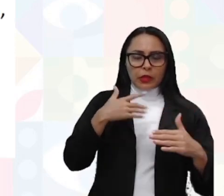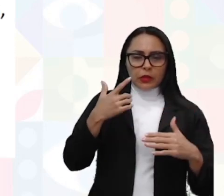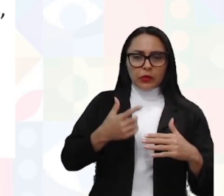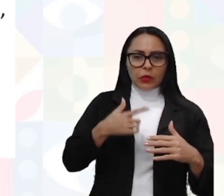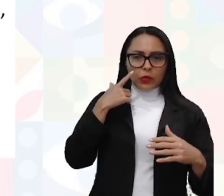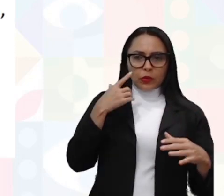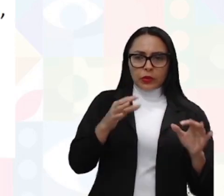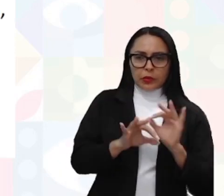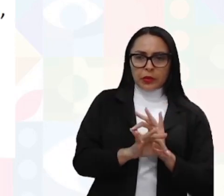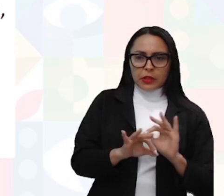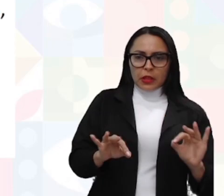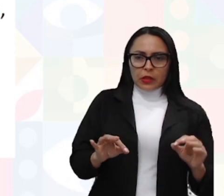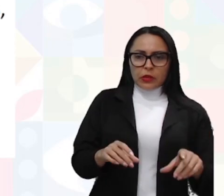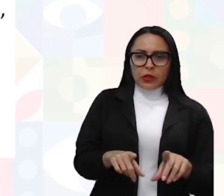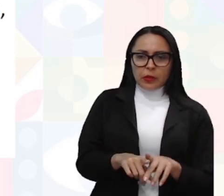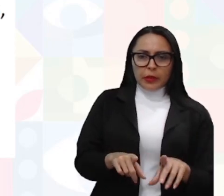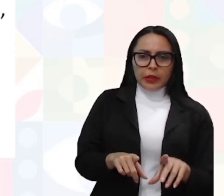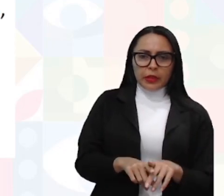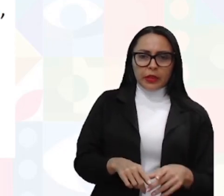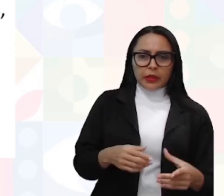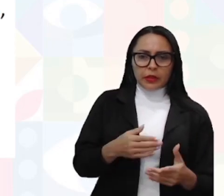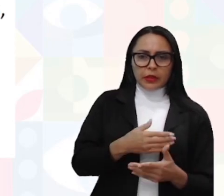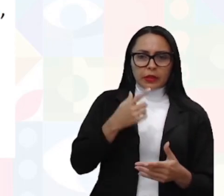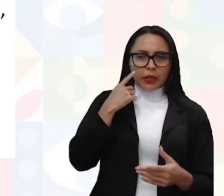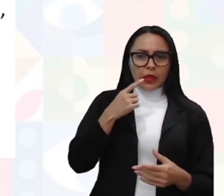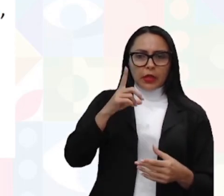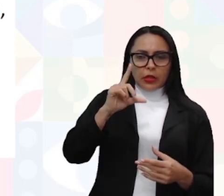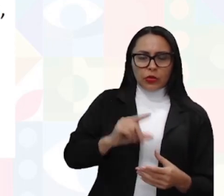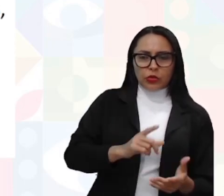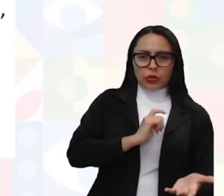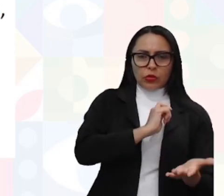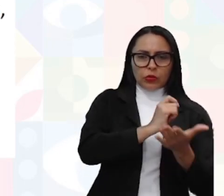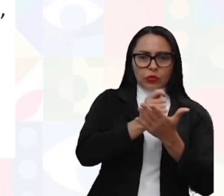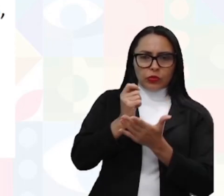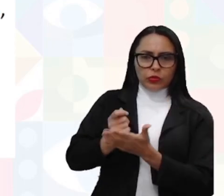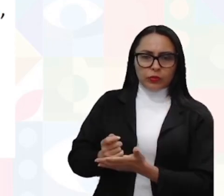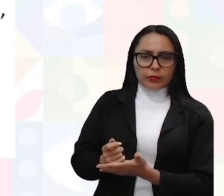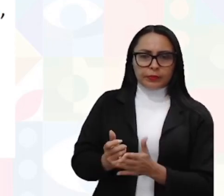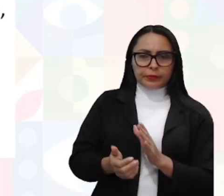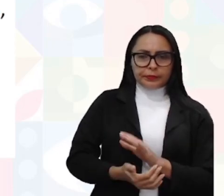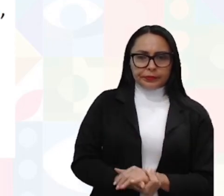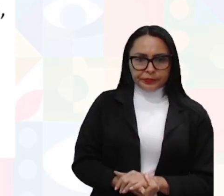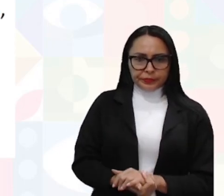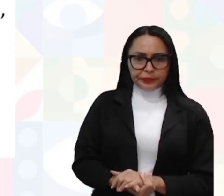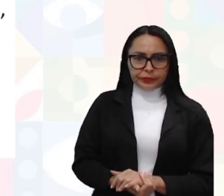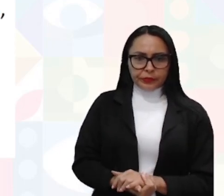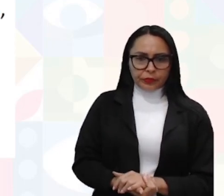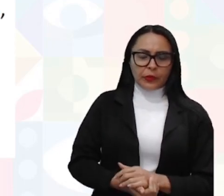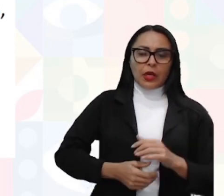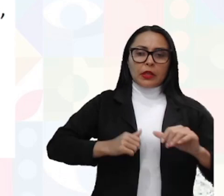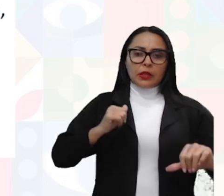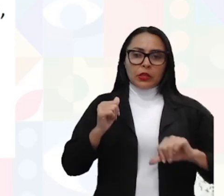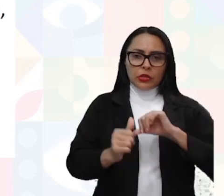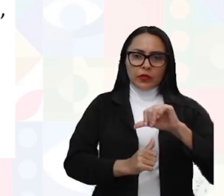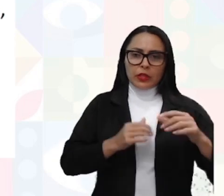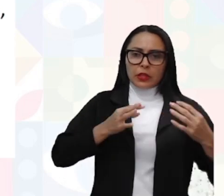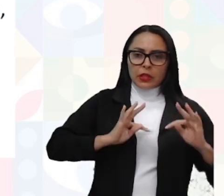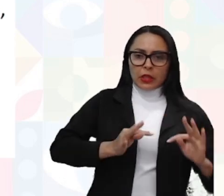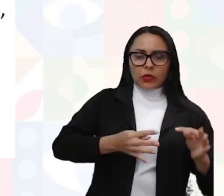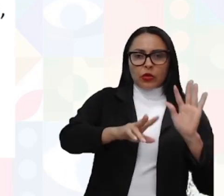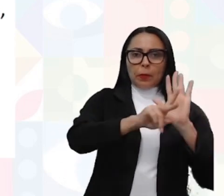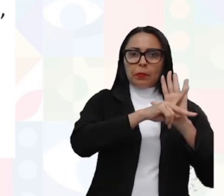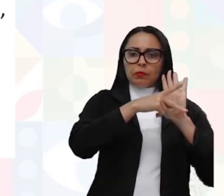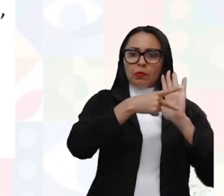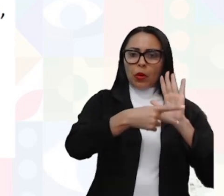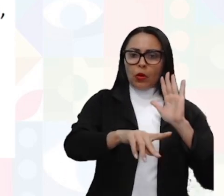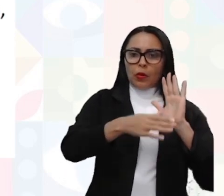com melhores resultados, principalmente na redução de custos de produção, a transferência da tecnologia própria para